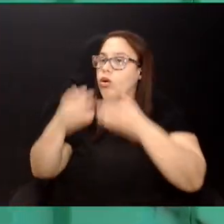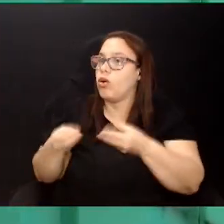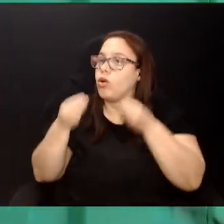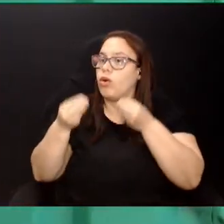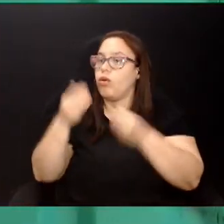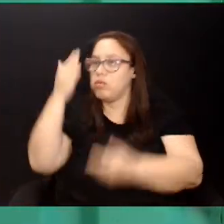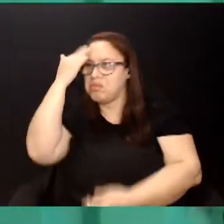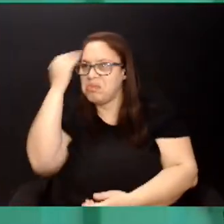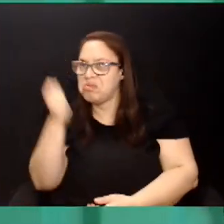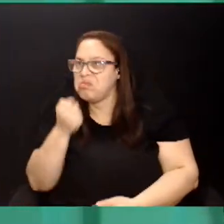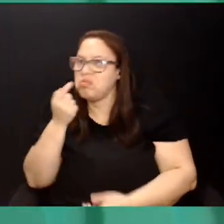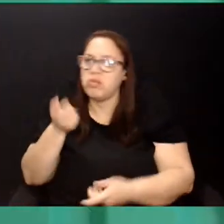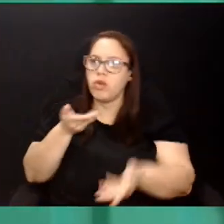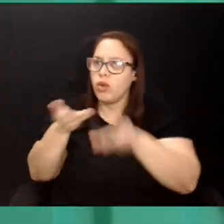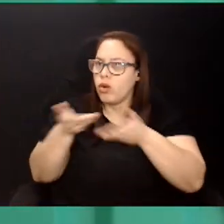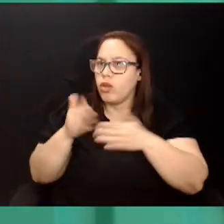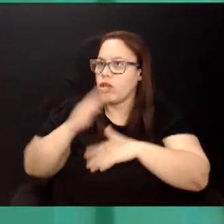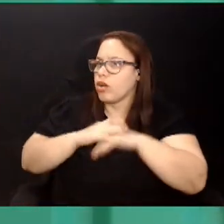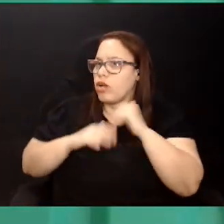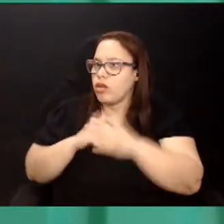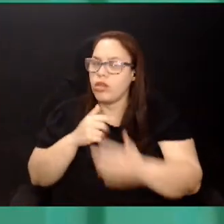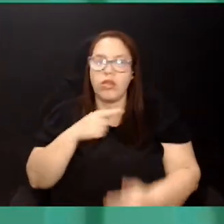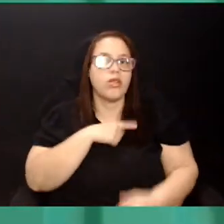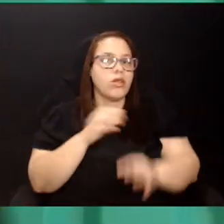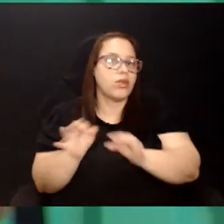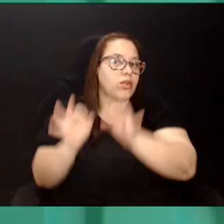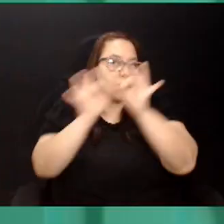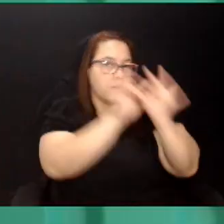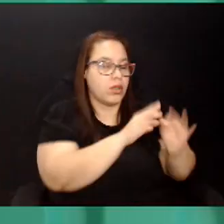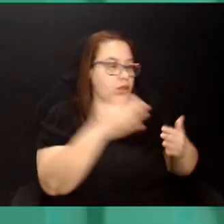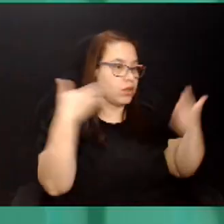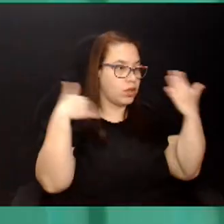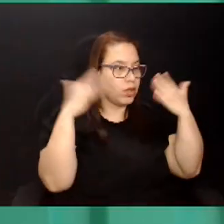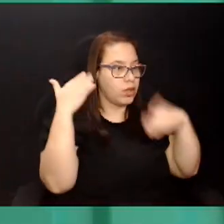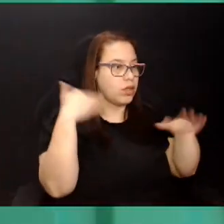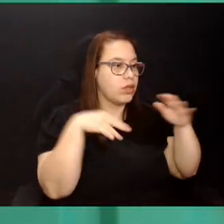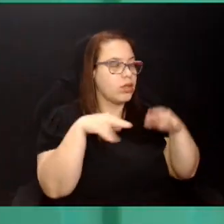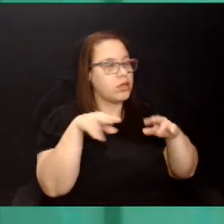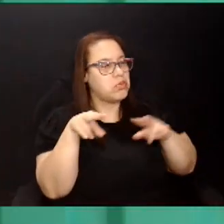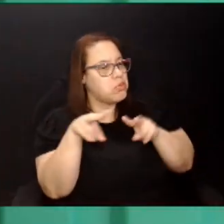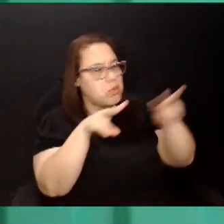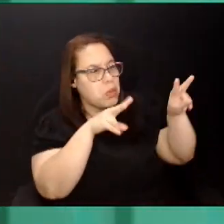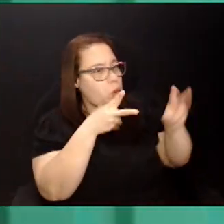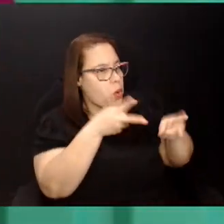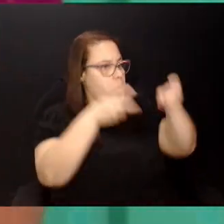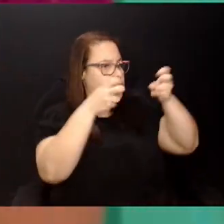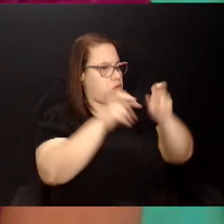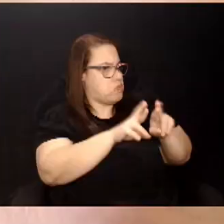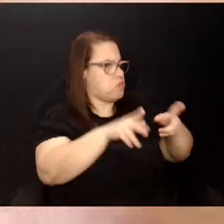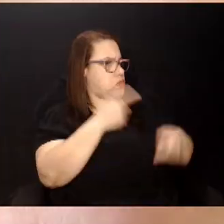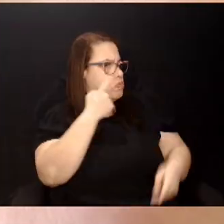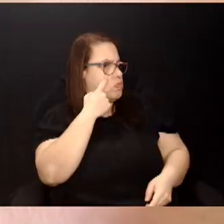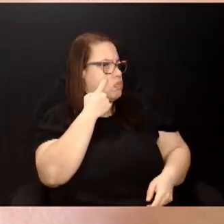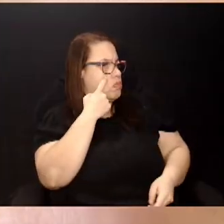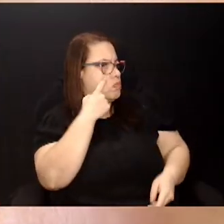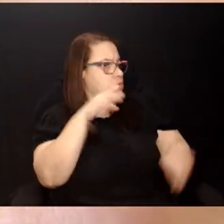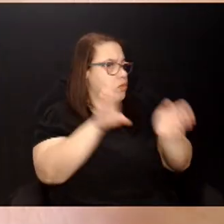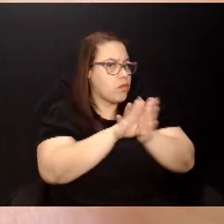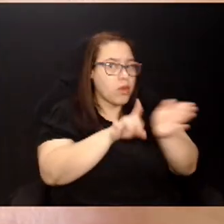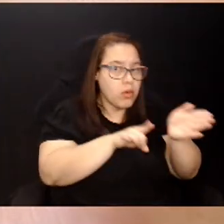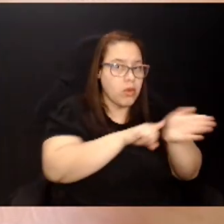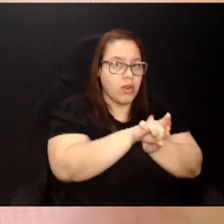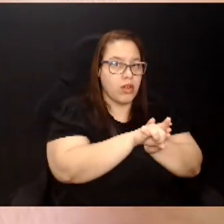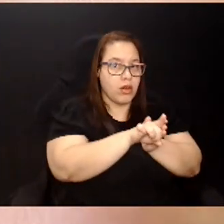da oferta desse serviço? Eu passei com ele todos os dias, então eu passei aqui na frente, aí eu vi uma coisa diferente, entrei pra perguntar. Ele